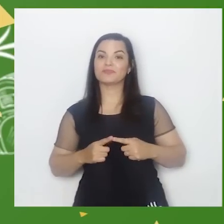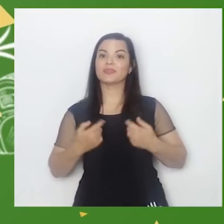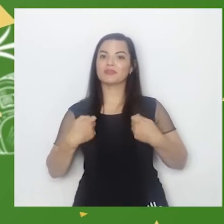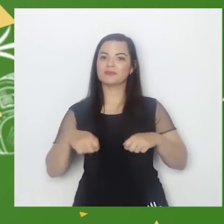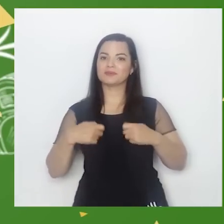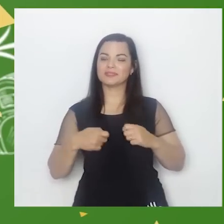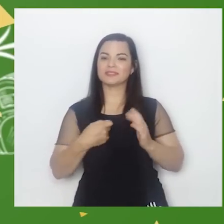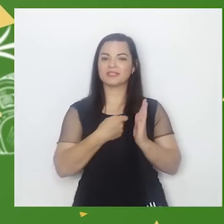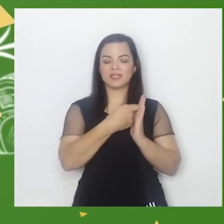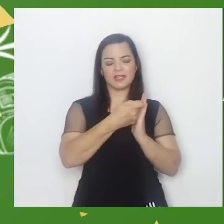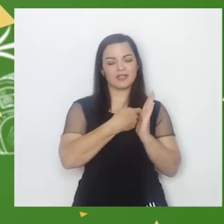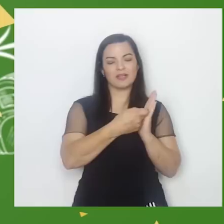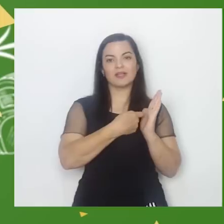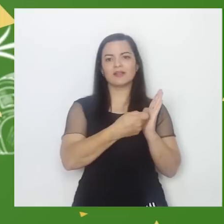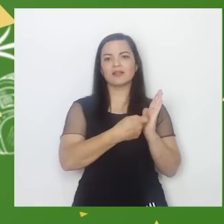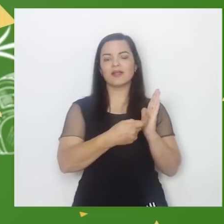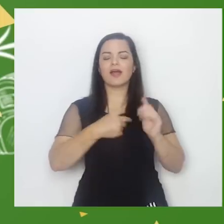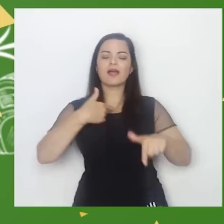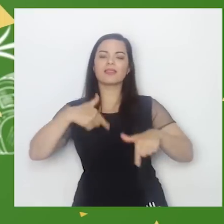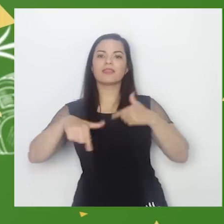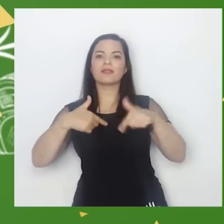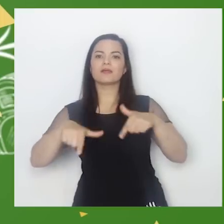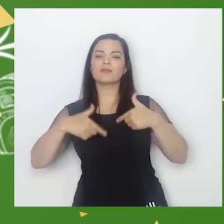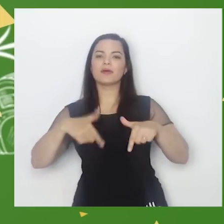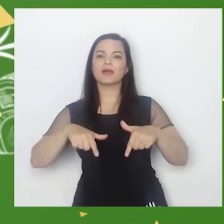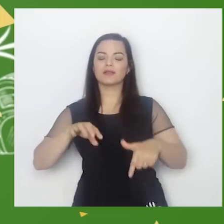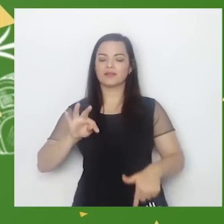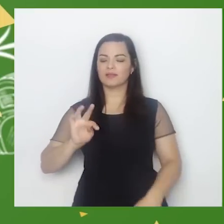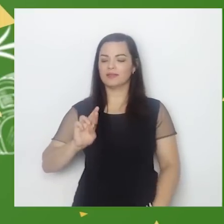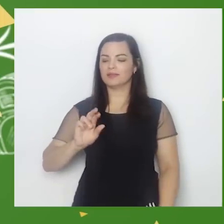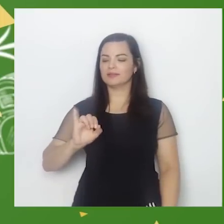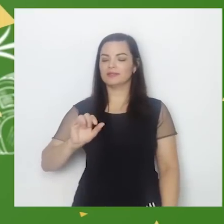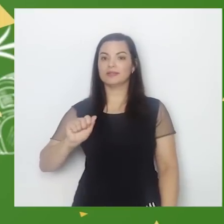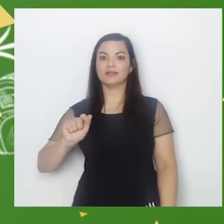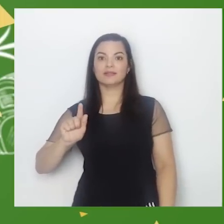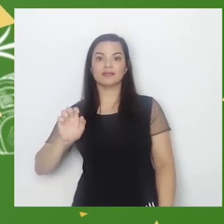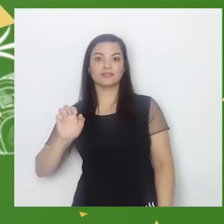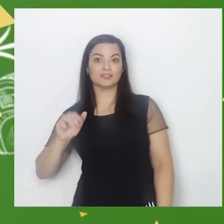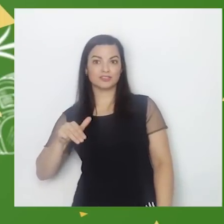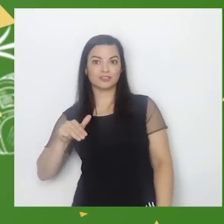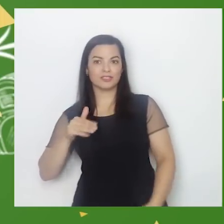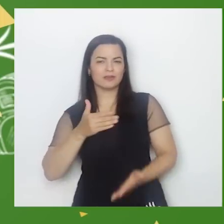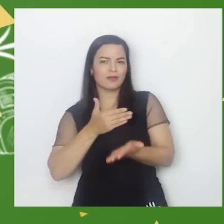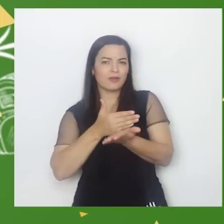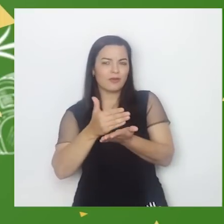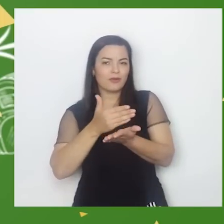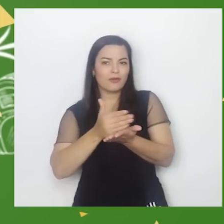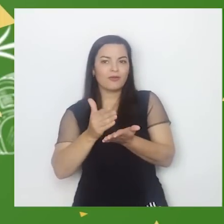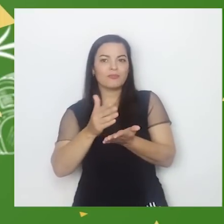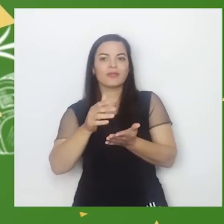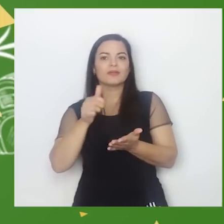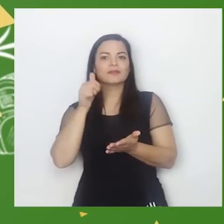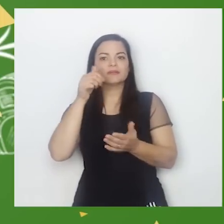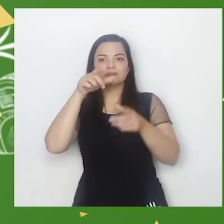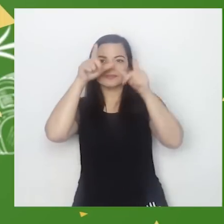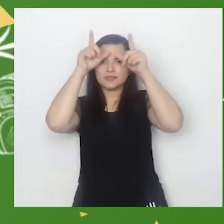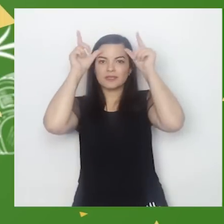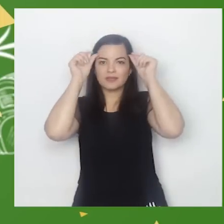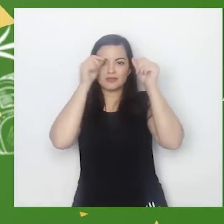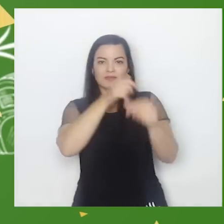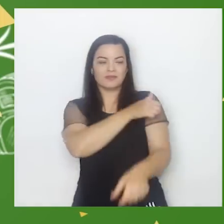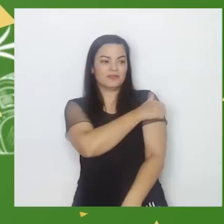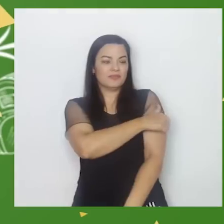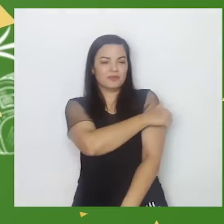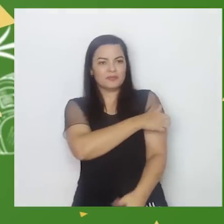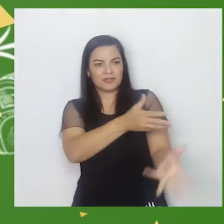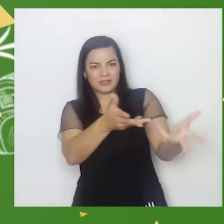vamos preencher aí como que é esse trabalho de triagem feitos em hospitais, em postos de saúde, quem faz esse